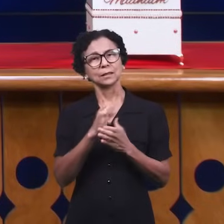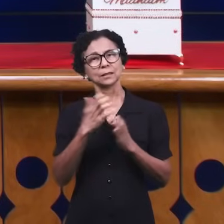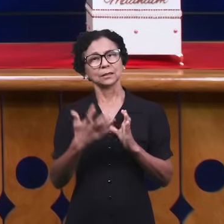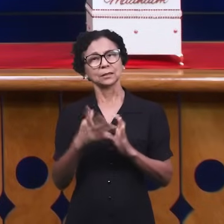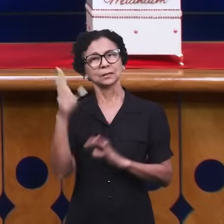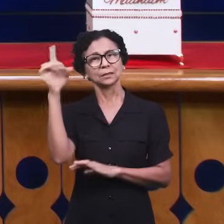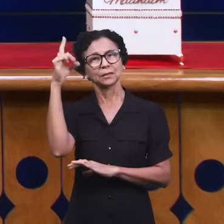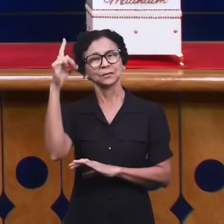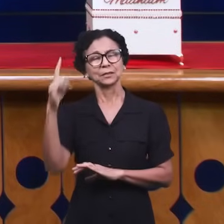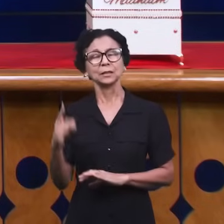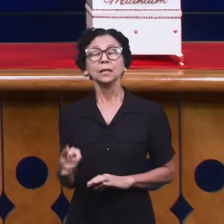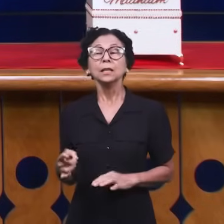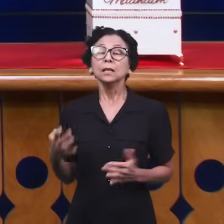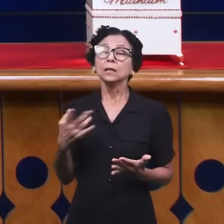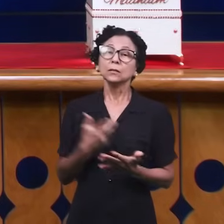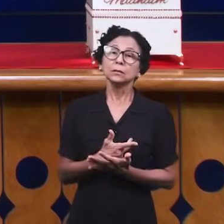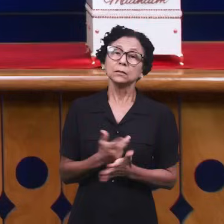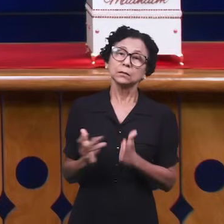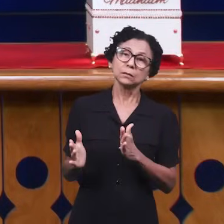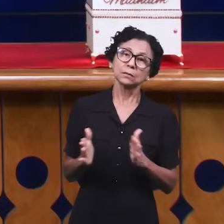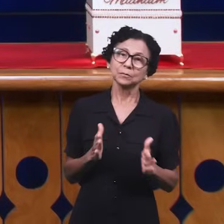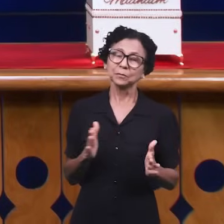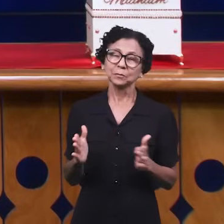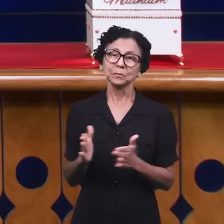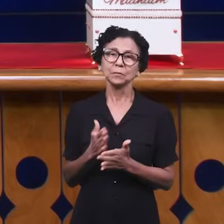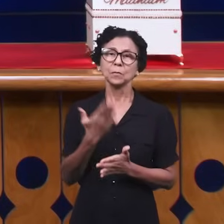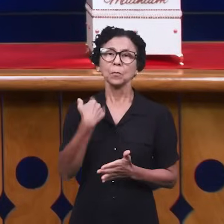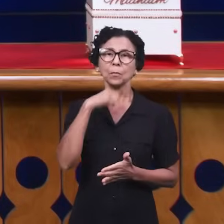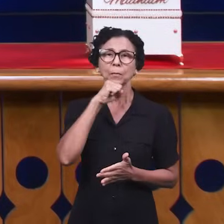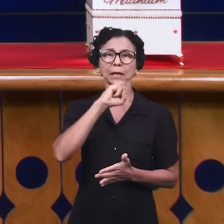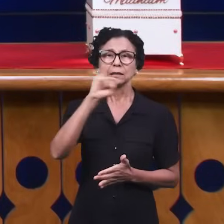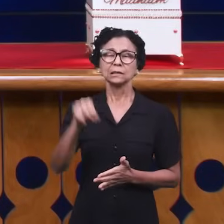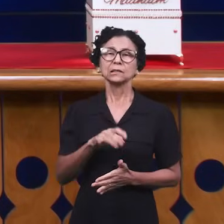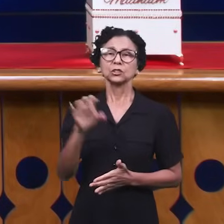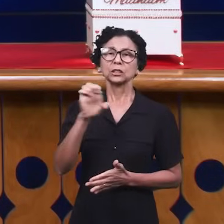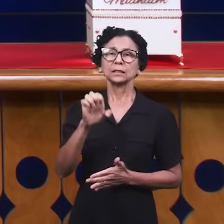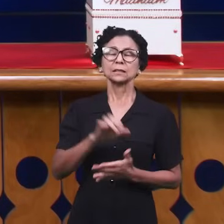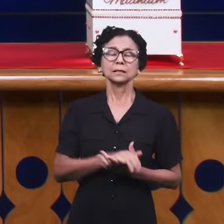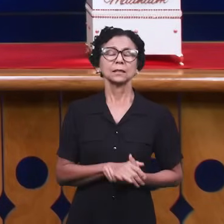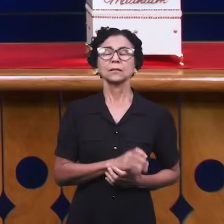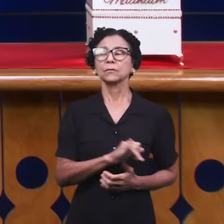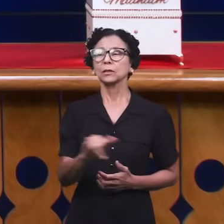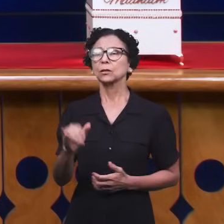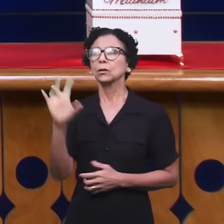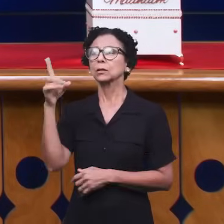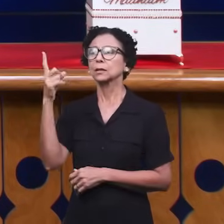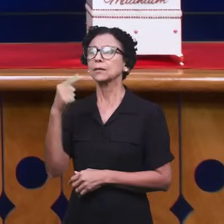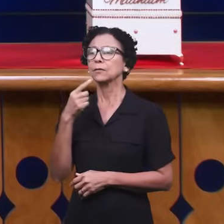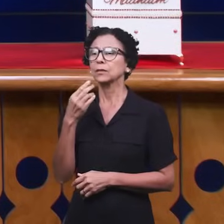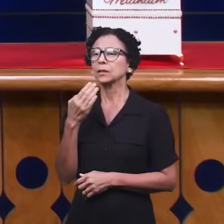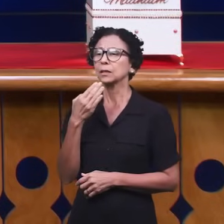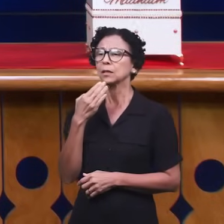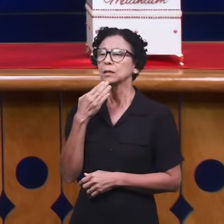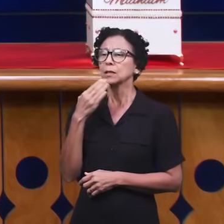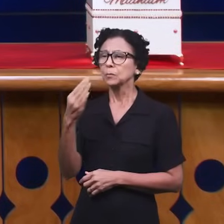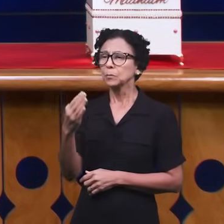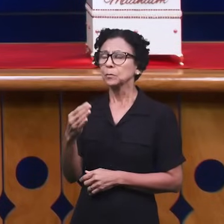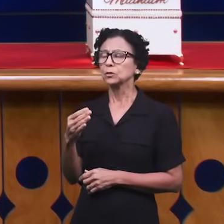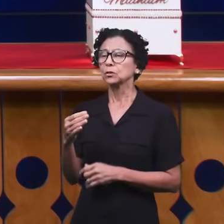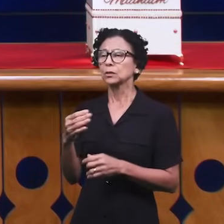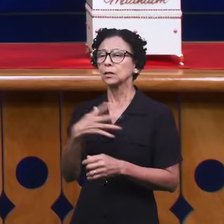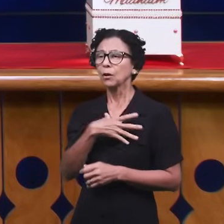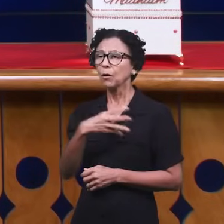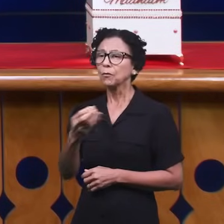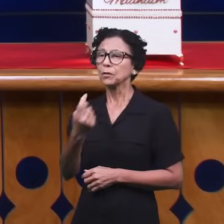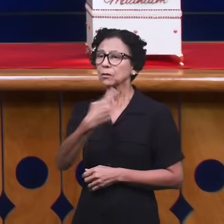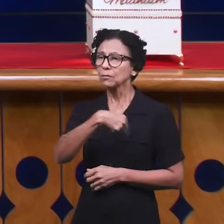ocasião, o seu pai o pede para levar algo para os seus irmãos que estavam lá na frente da batalha,